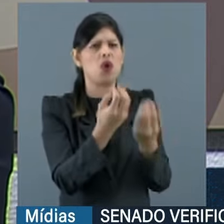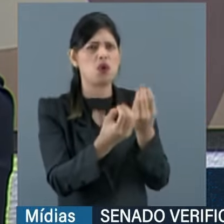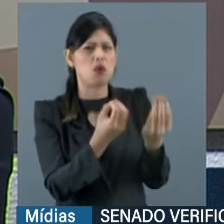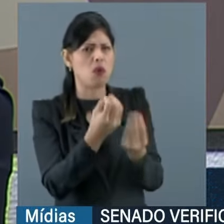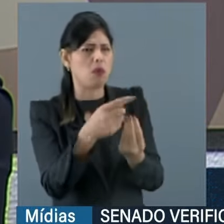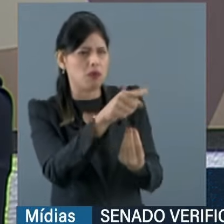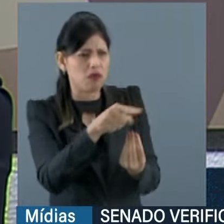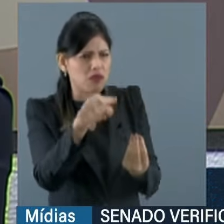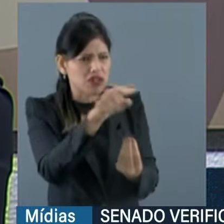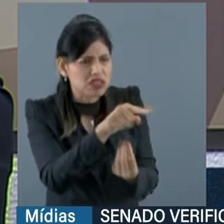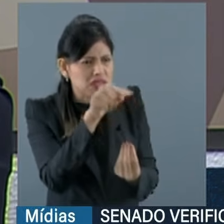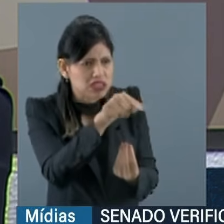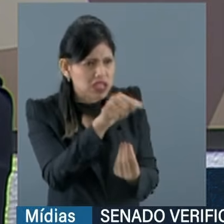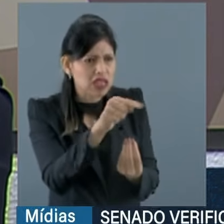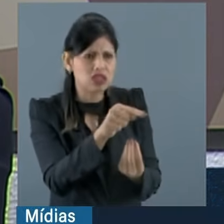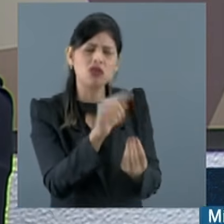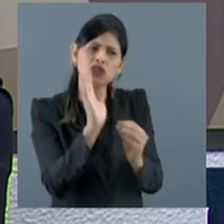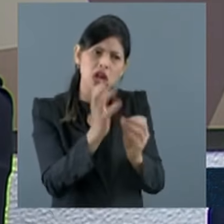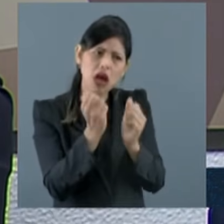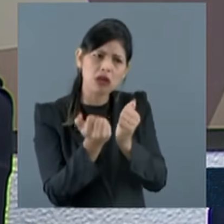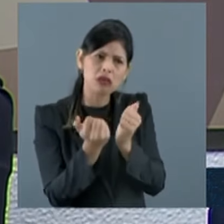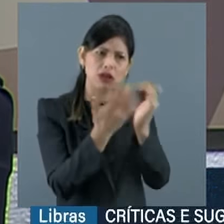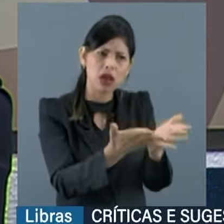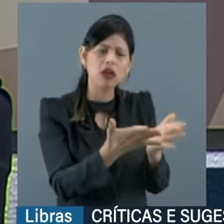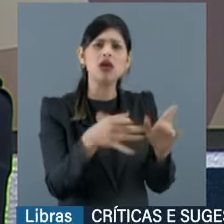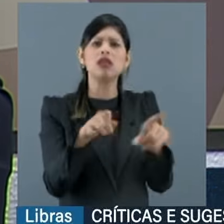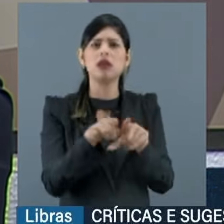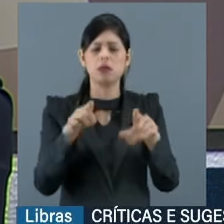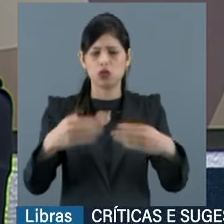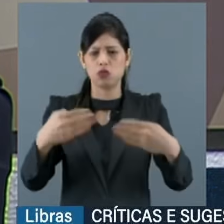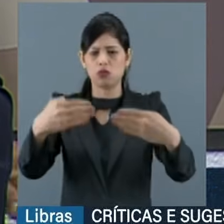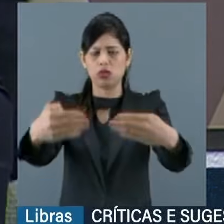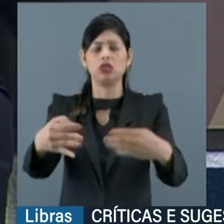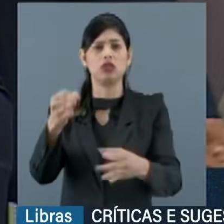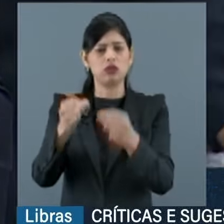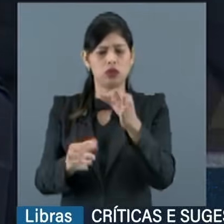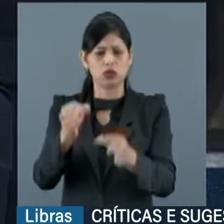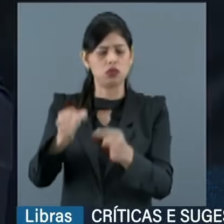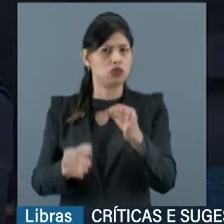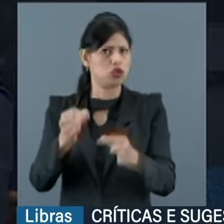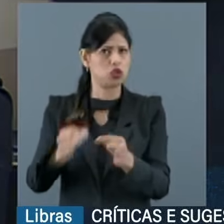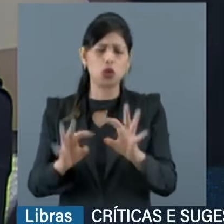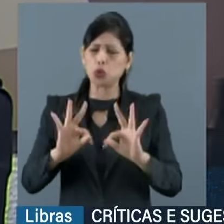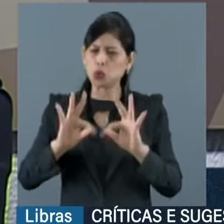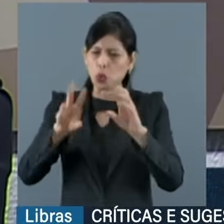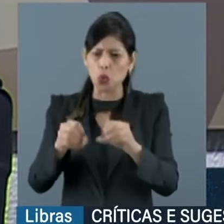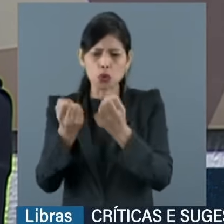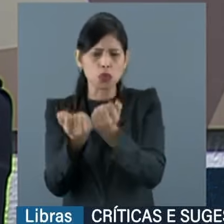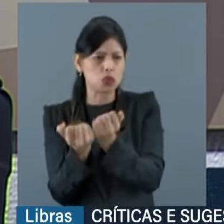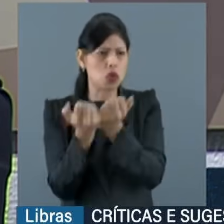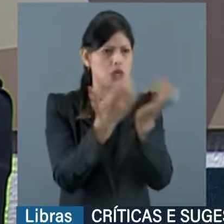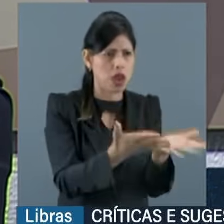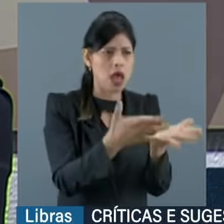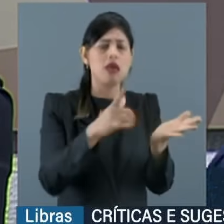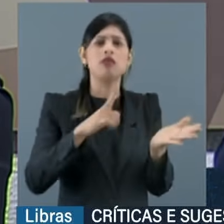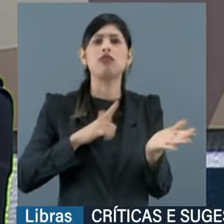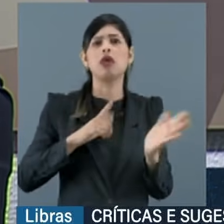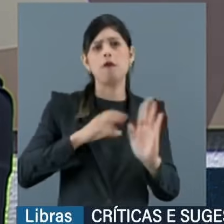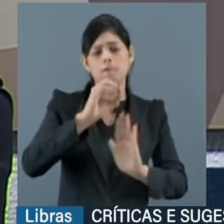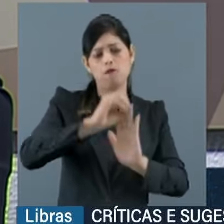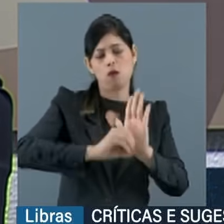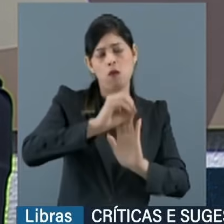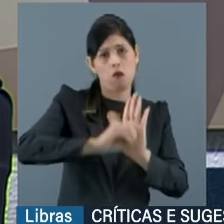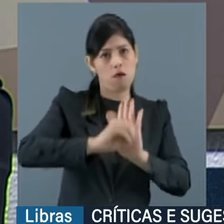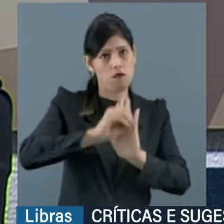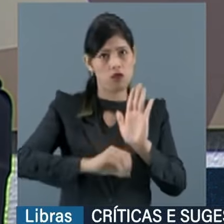sobram imagens sobre o 8 de janeiro, inclusive as do Ministério da Justiça. Houve 2 ou 3 ofícios encaminhando isso à